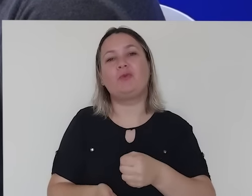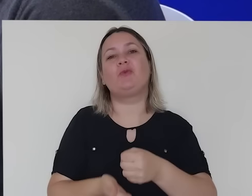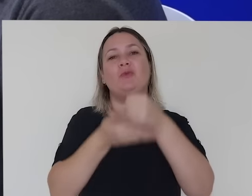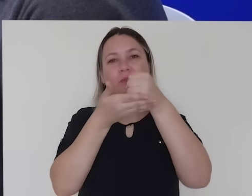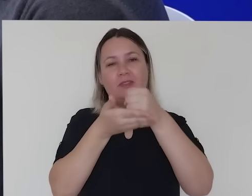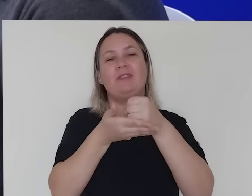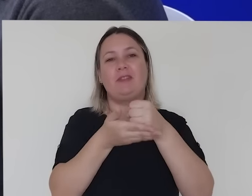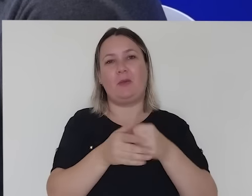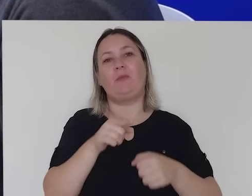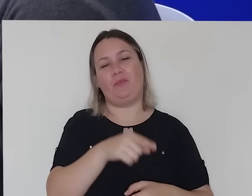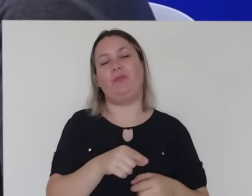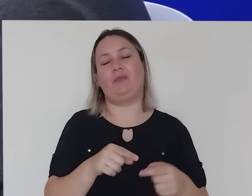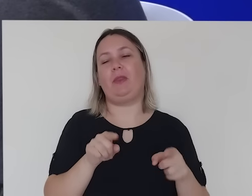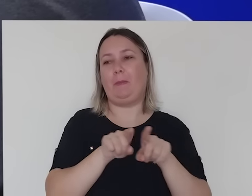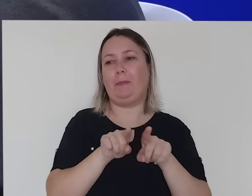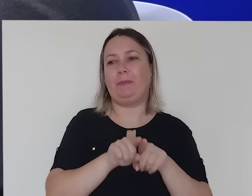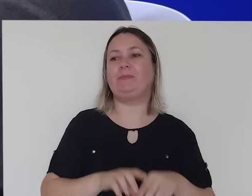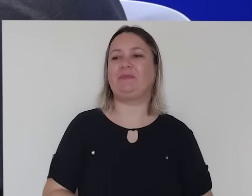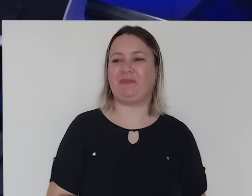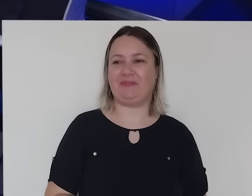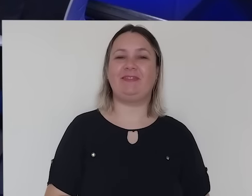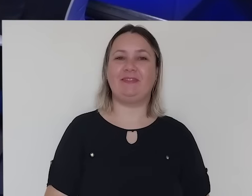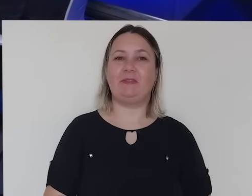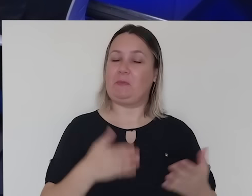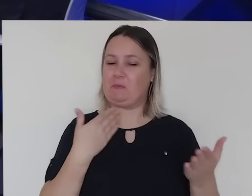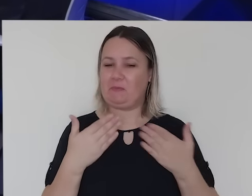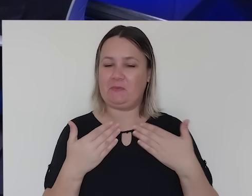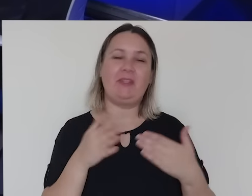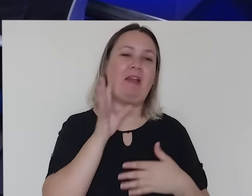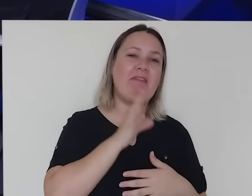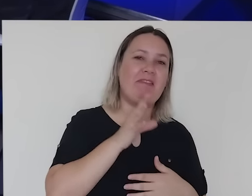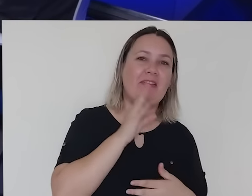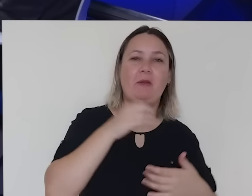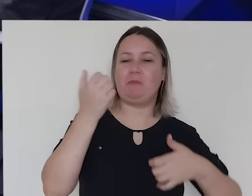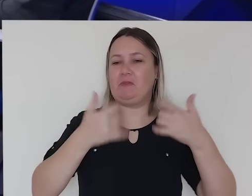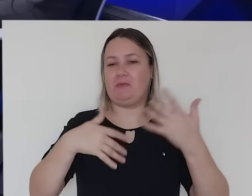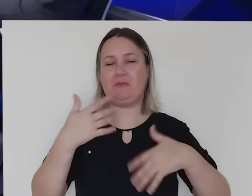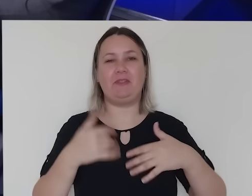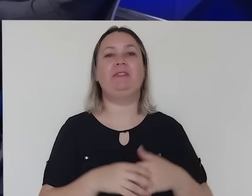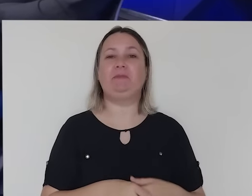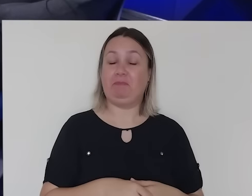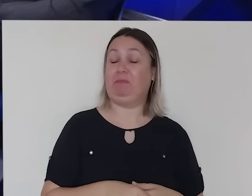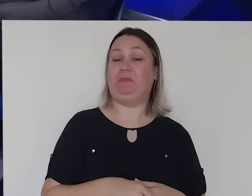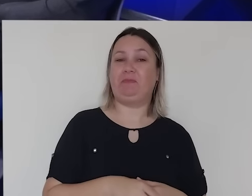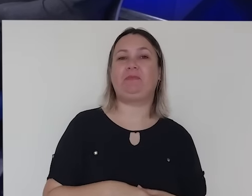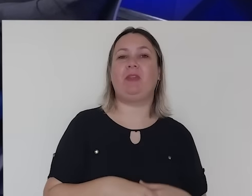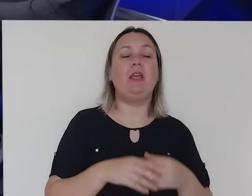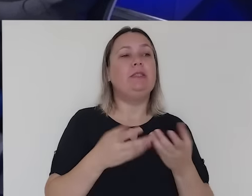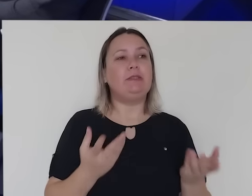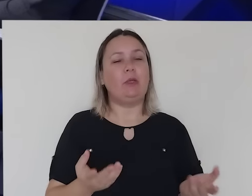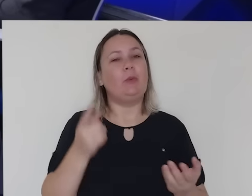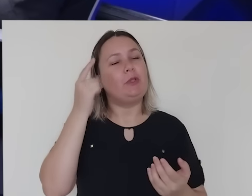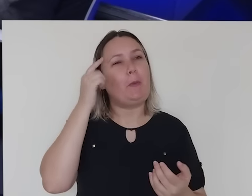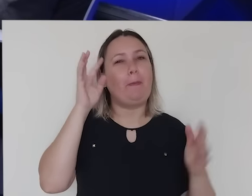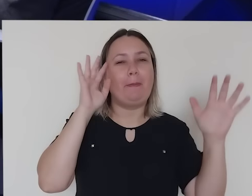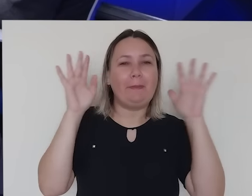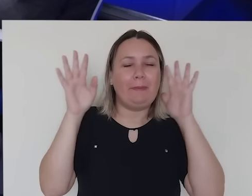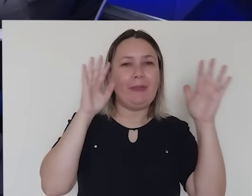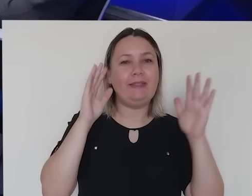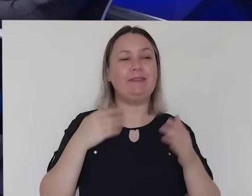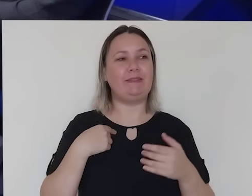junto com a bied então é um papo muito legal de falar porque tem muita coisa para falar sem dúvida quando a gente pensou nesse